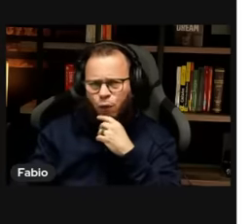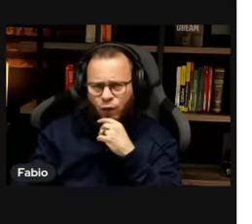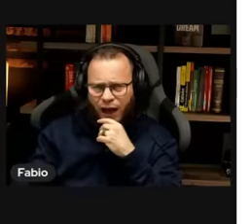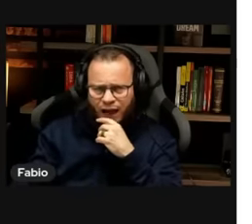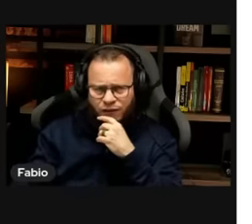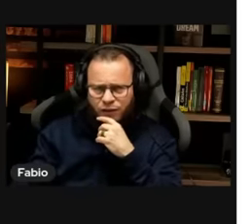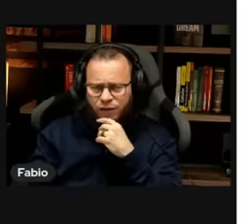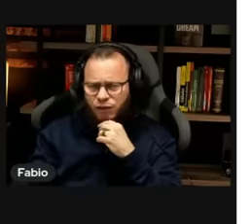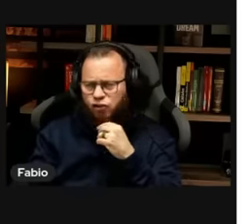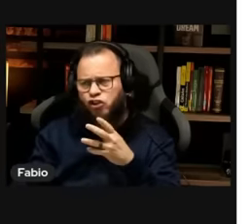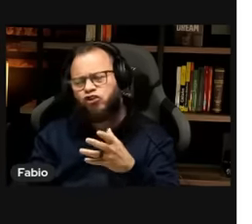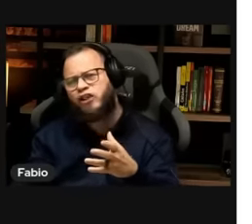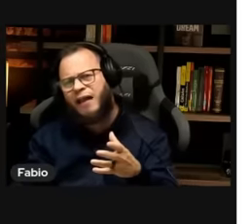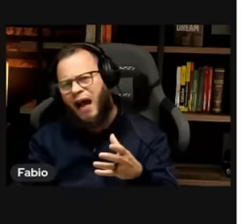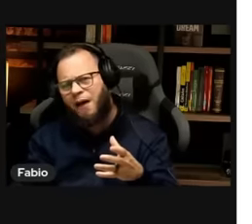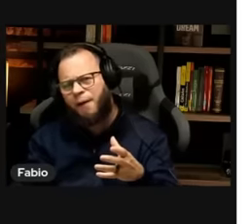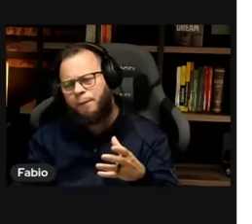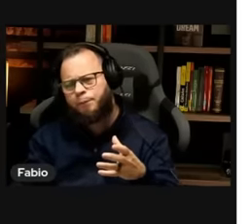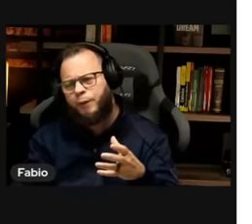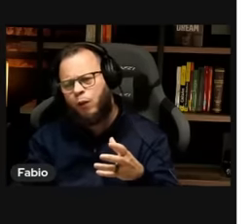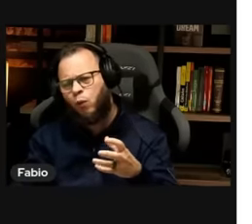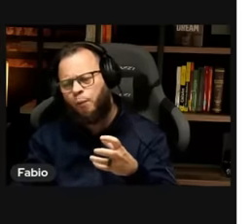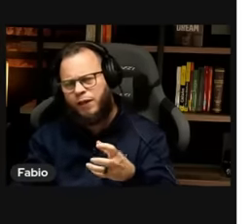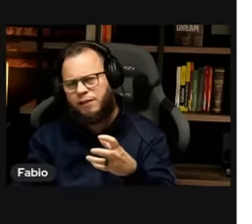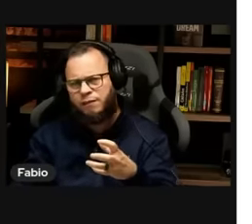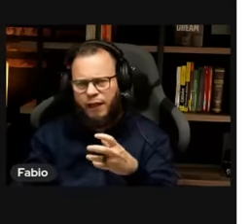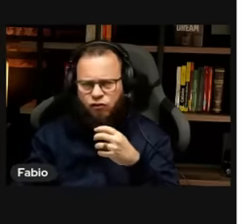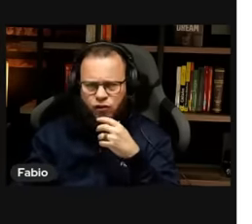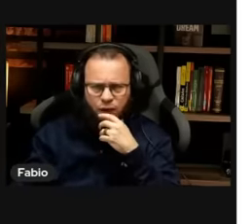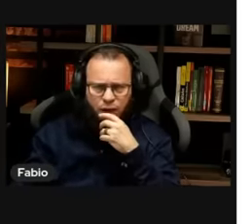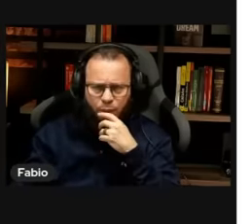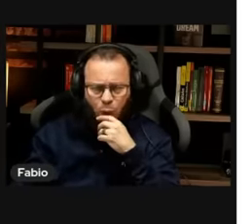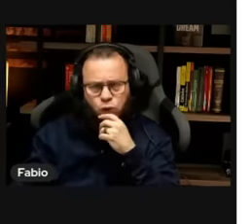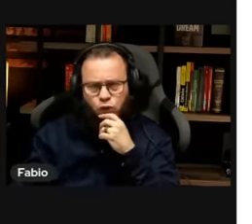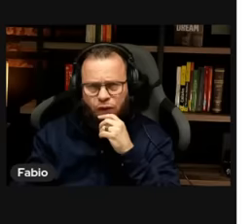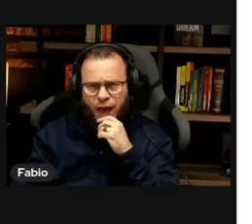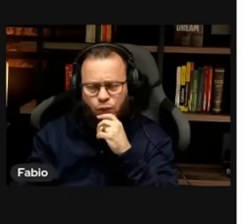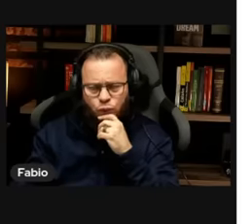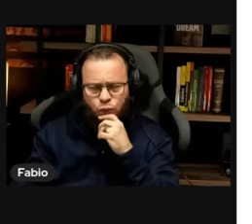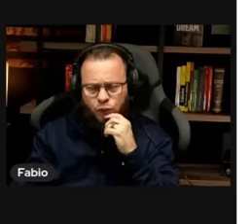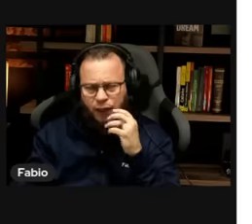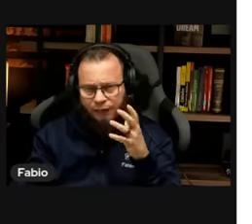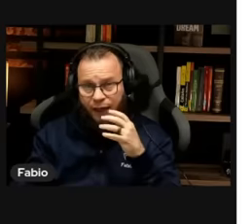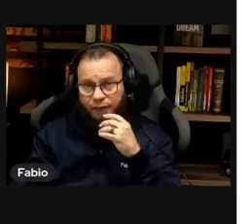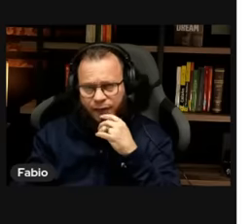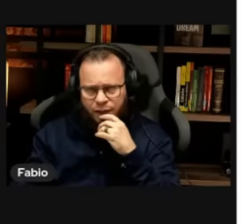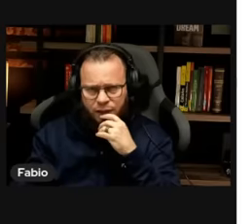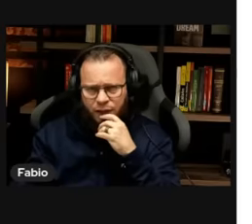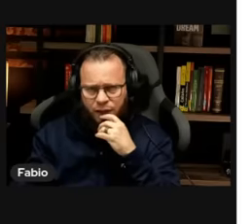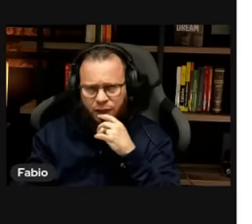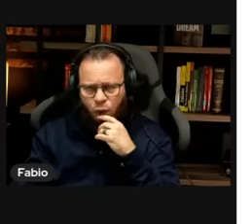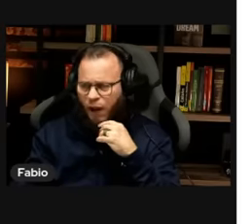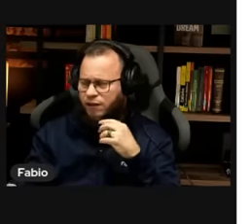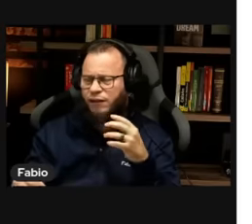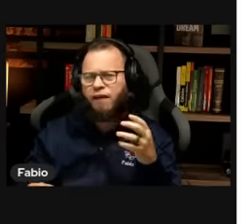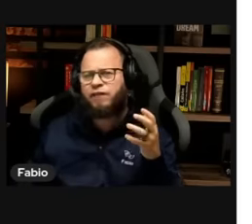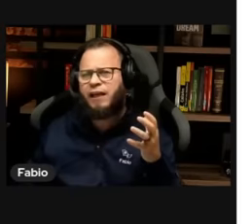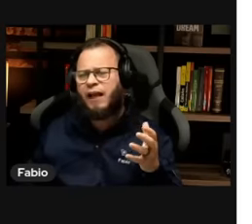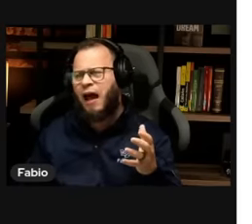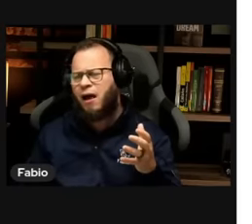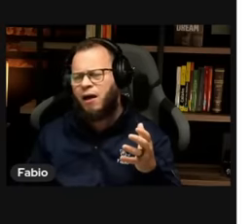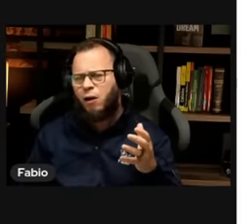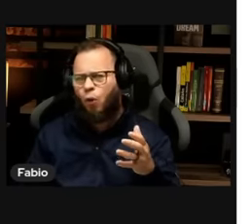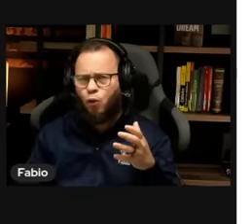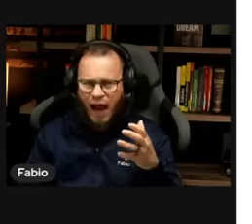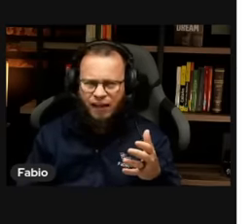terá coragem de tirar o presidente Bolsonaro da cadeira? O STF